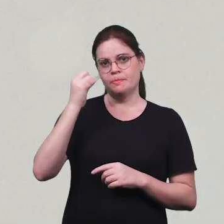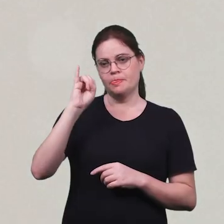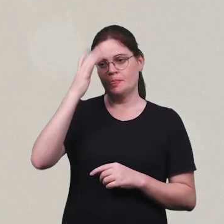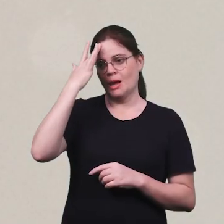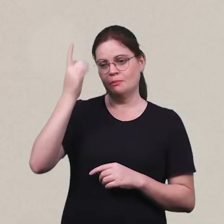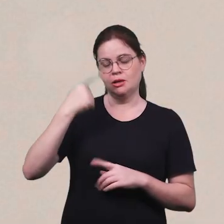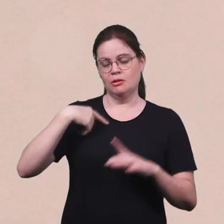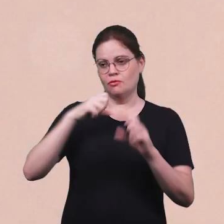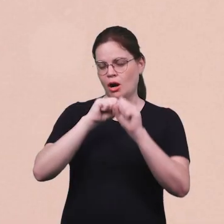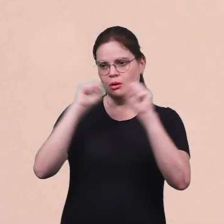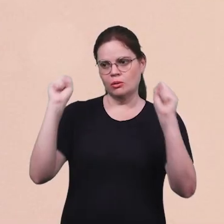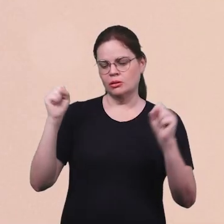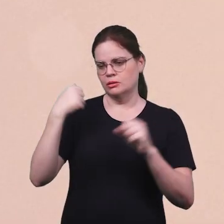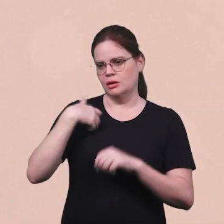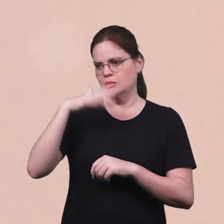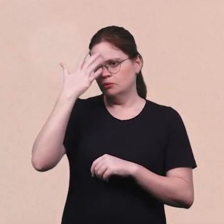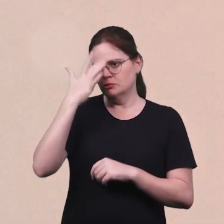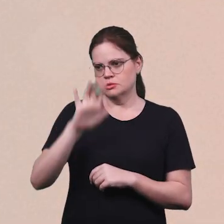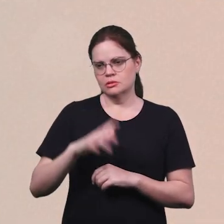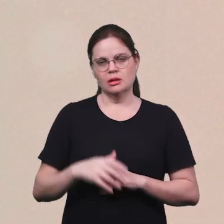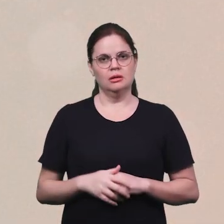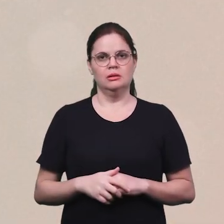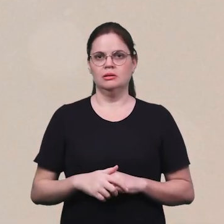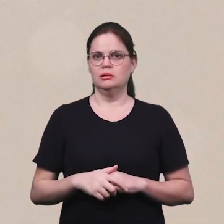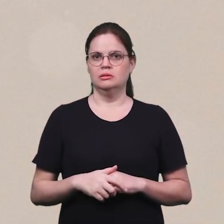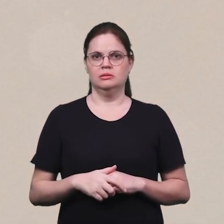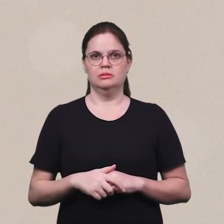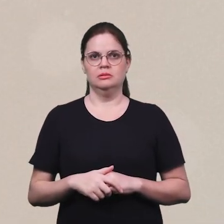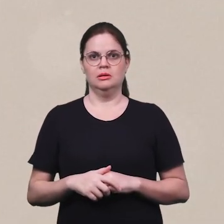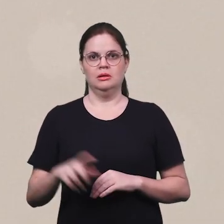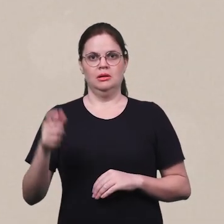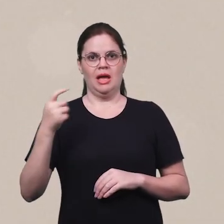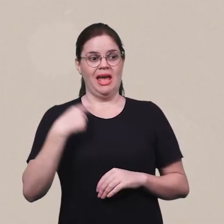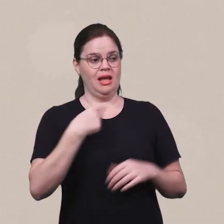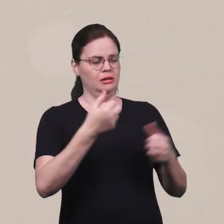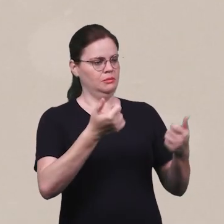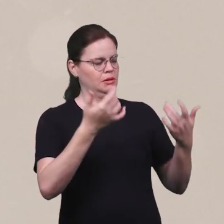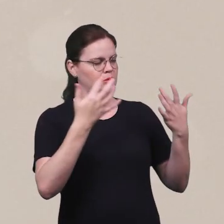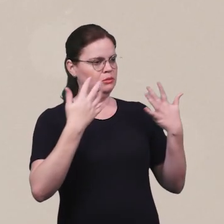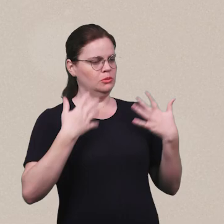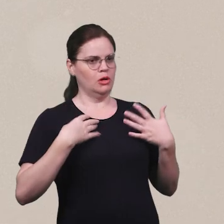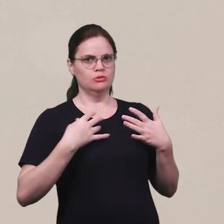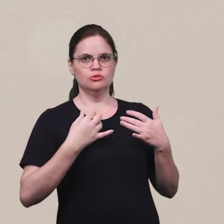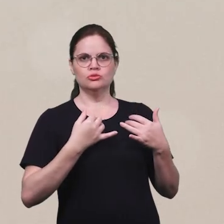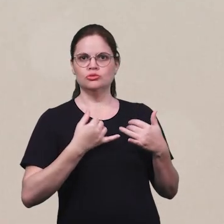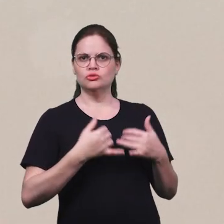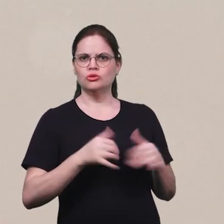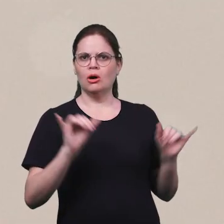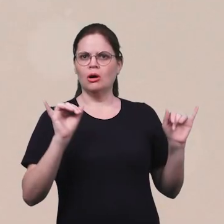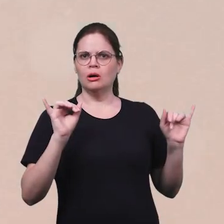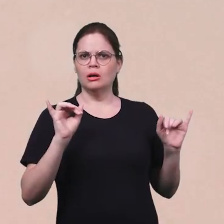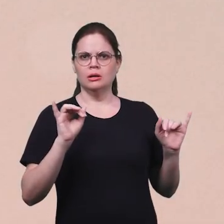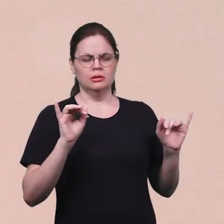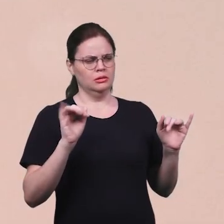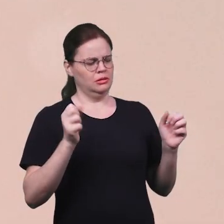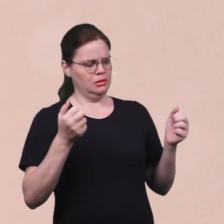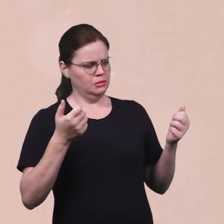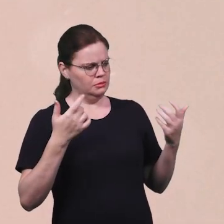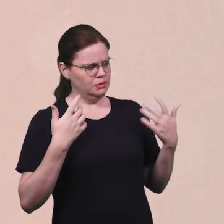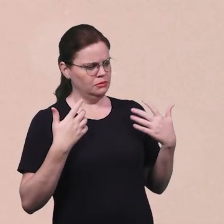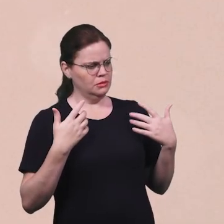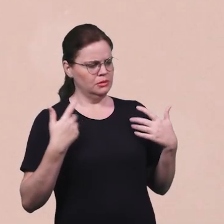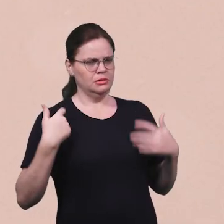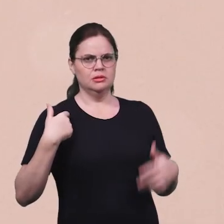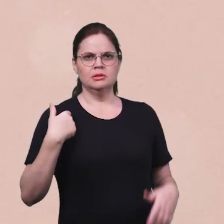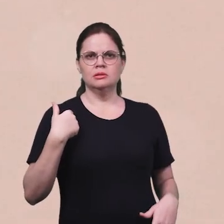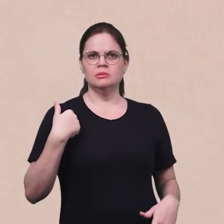estou com vocês. Então, aquilo foi um choque para mim, quando ela disse aquilo, e